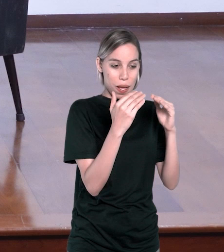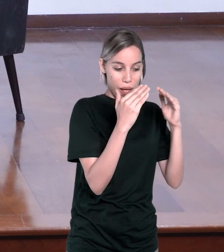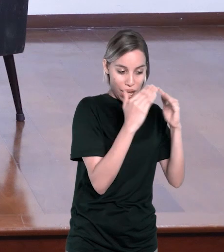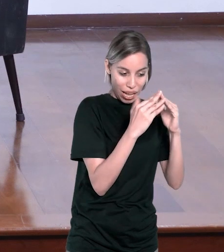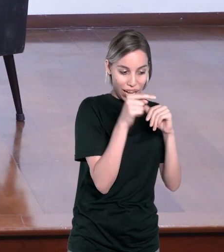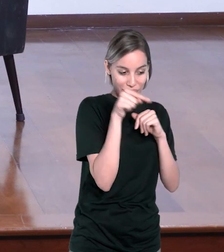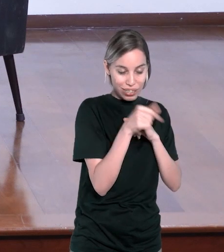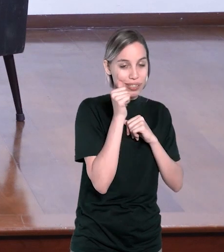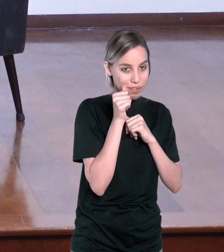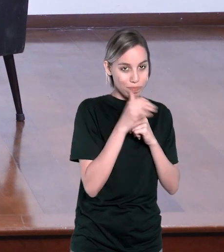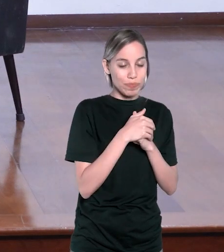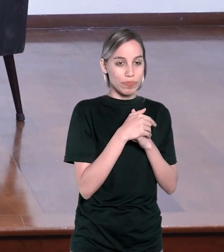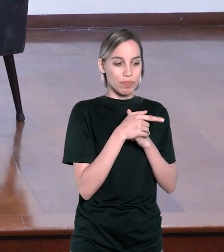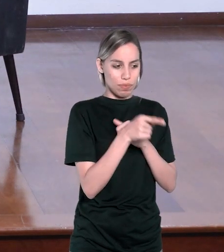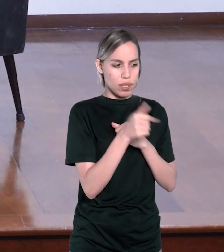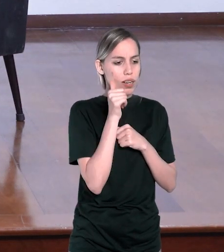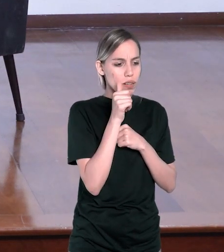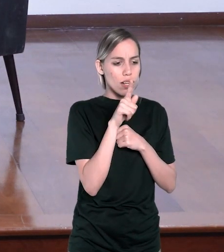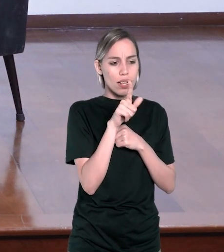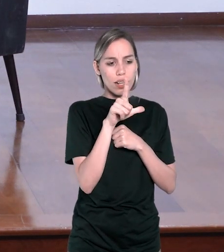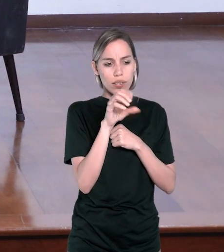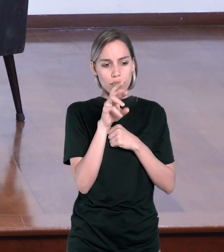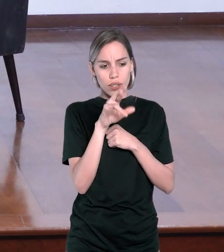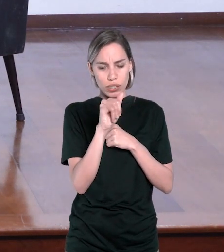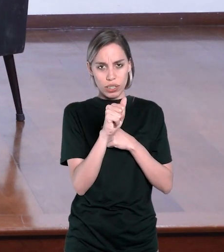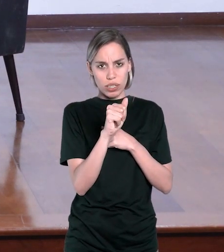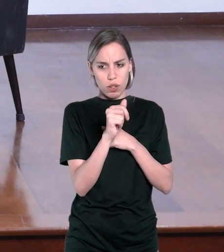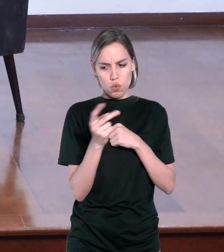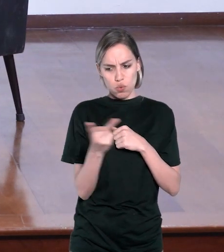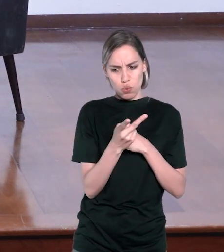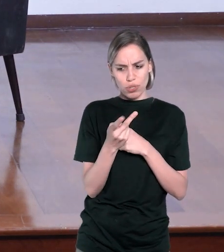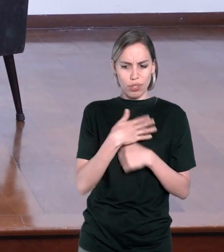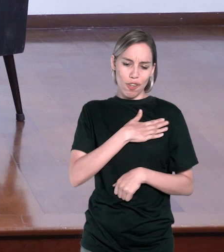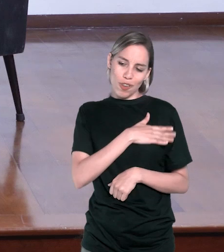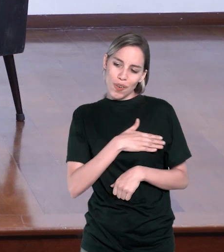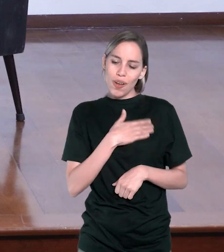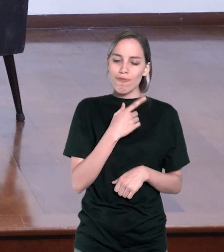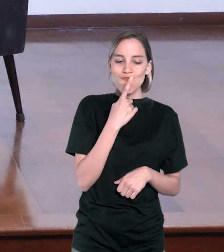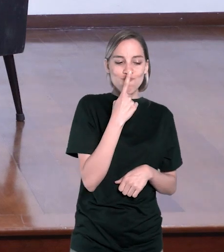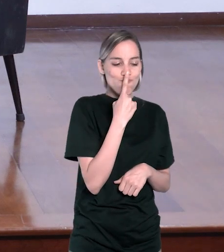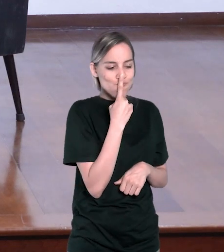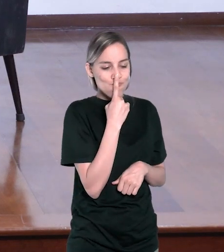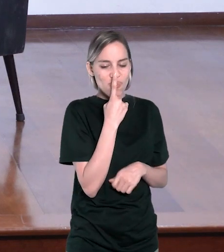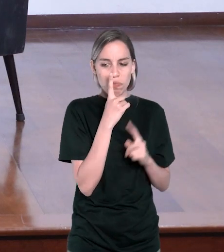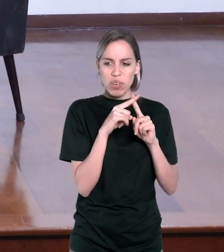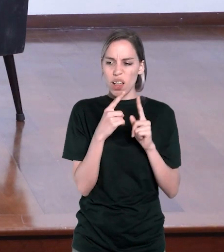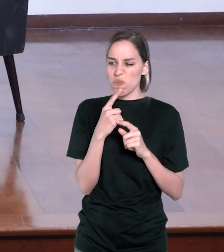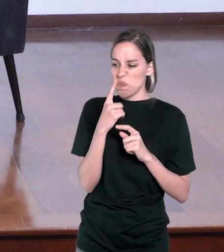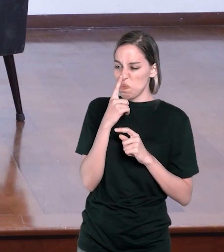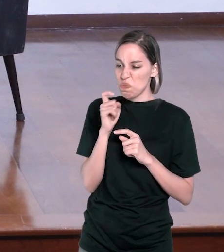eles se gostam, mas não se gostam, começam uma relação de afeto e desafetos,